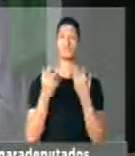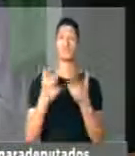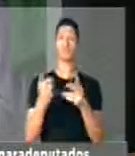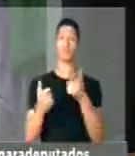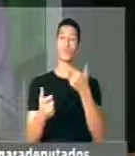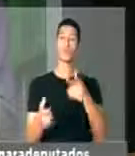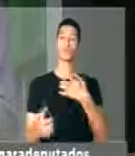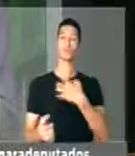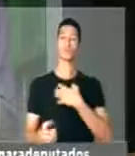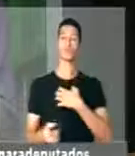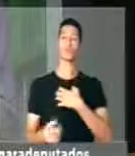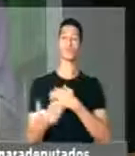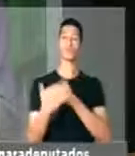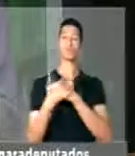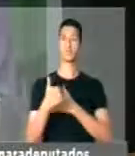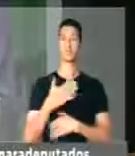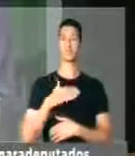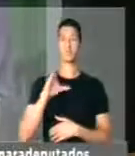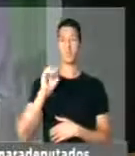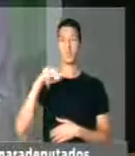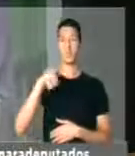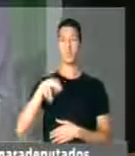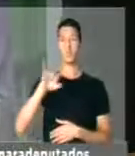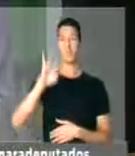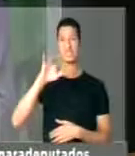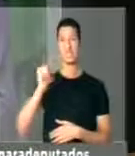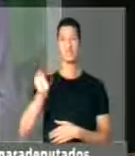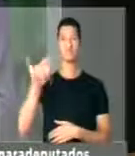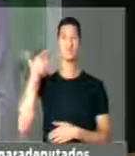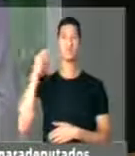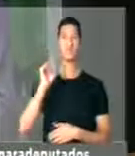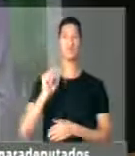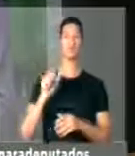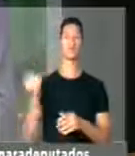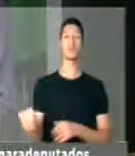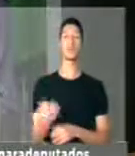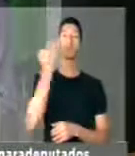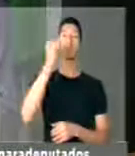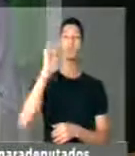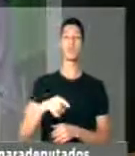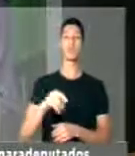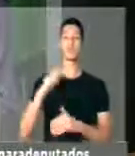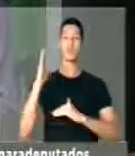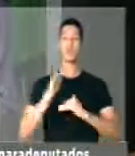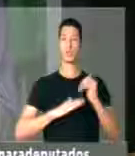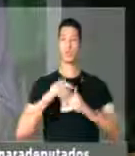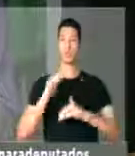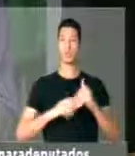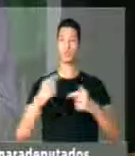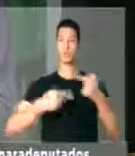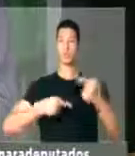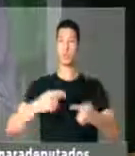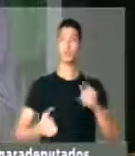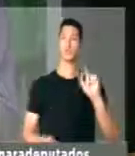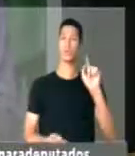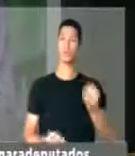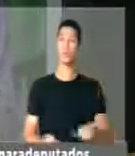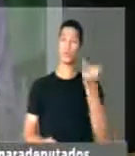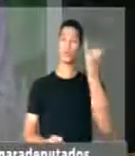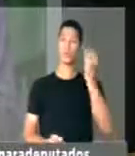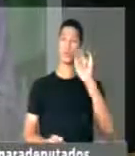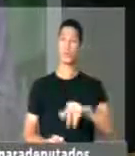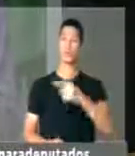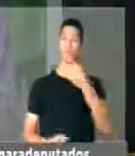tinha sentido me chamarem de comunista no passado. O que importa é a prática política. O que